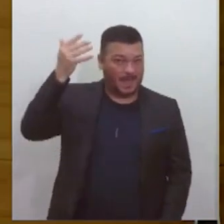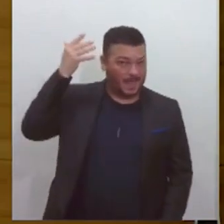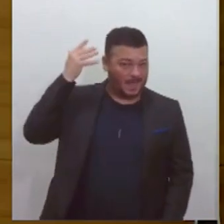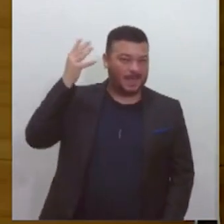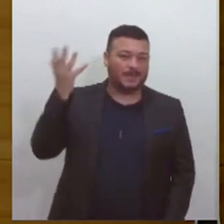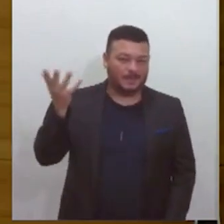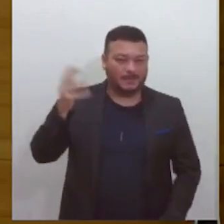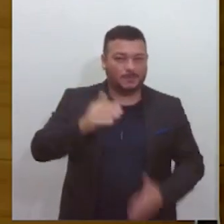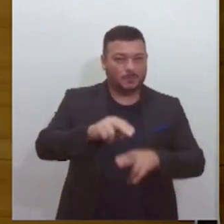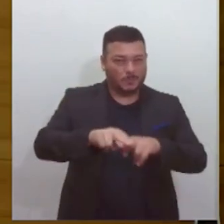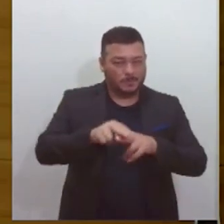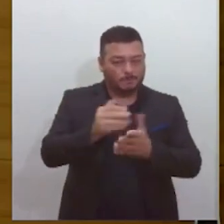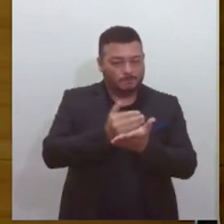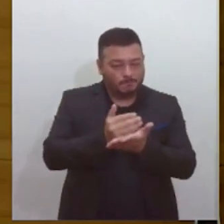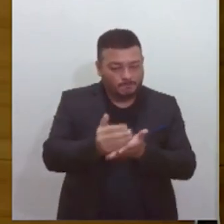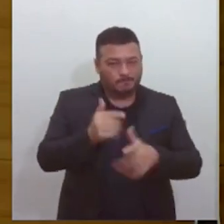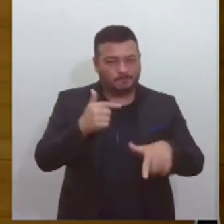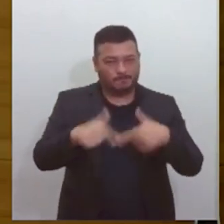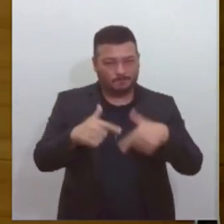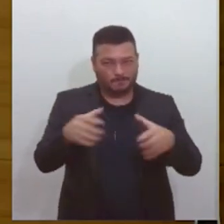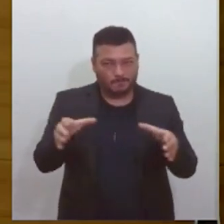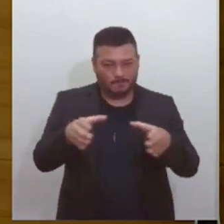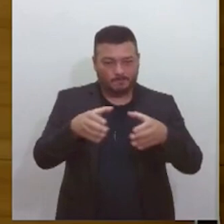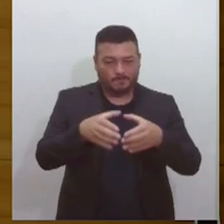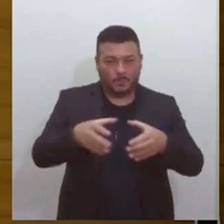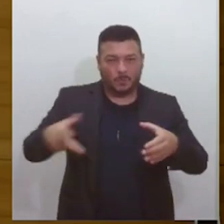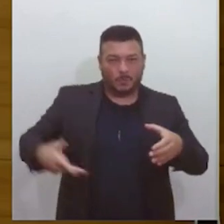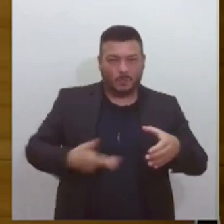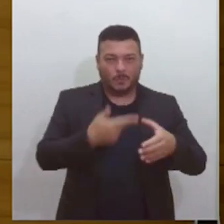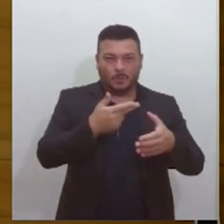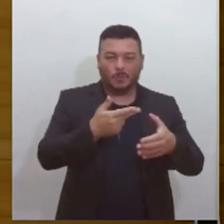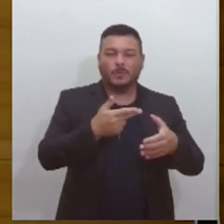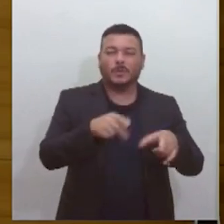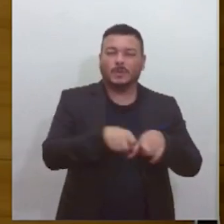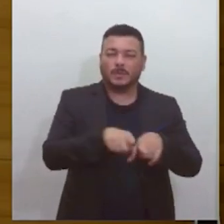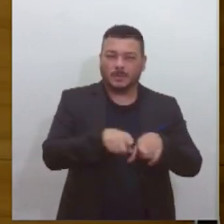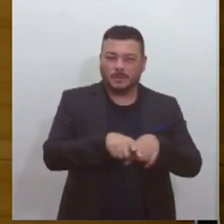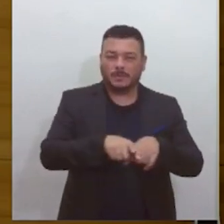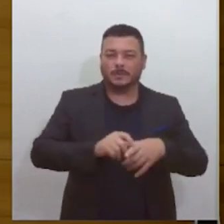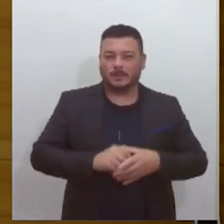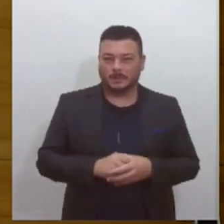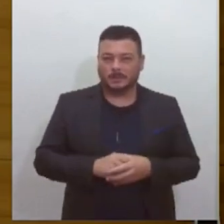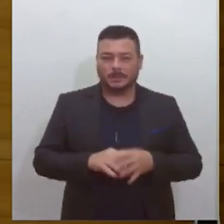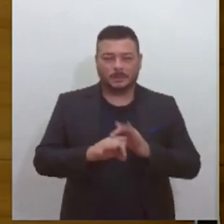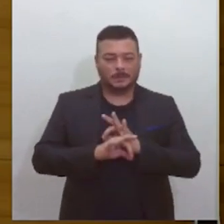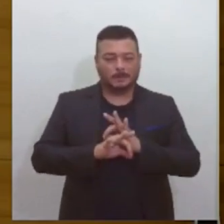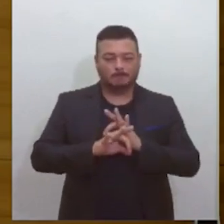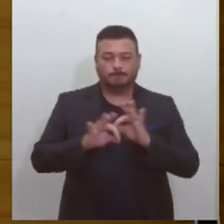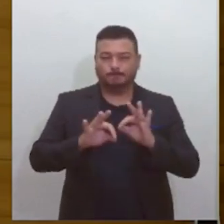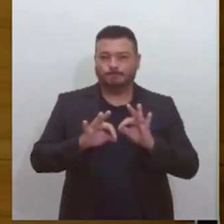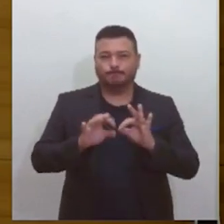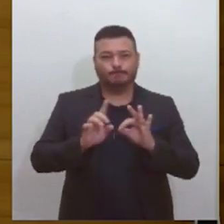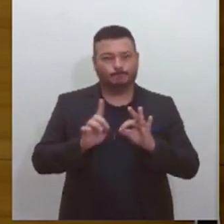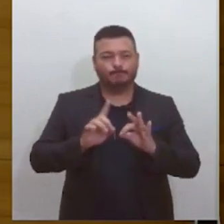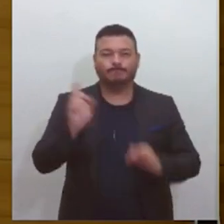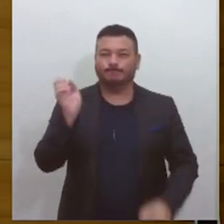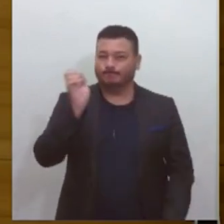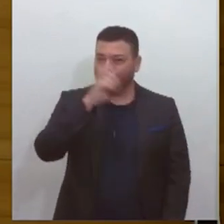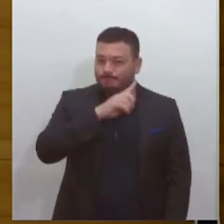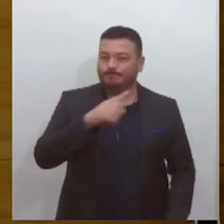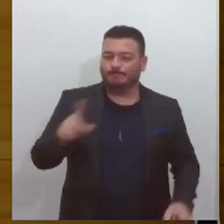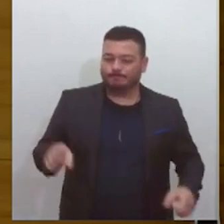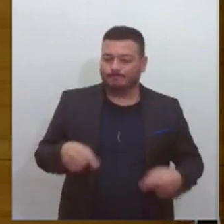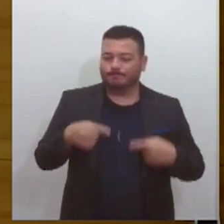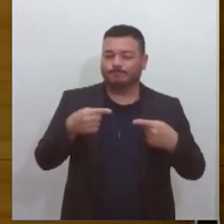trabalho juntamente com a equipe cirúrgica, com o Dr. Teles, e foi muito difícil. Foi um grande desafio. E hoje